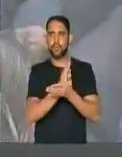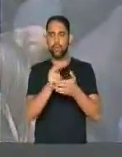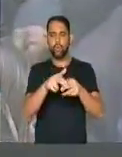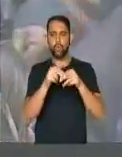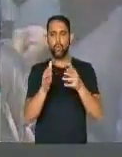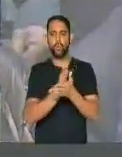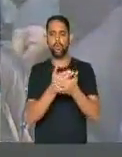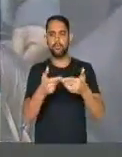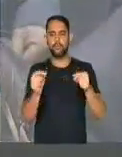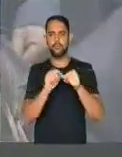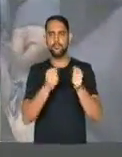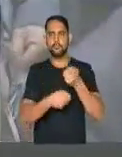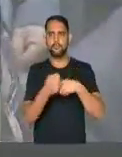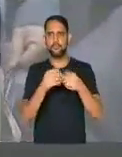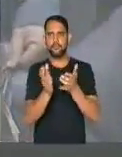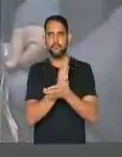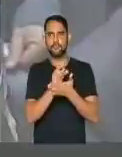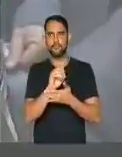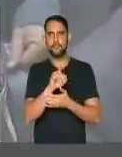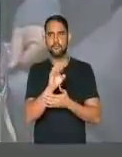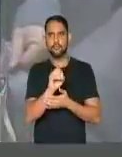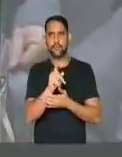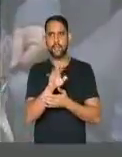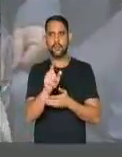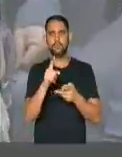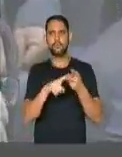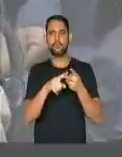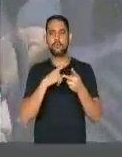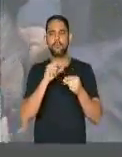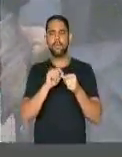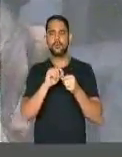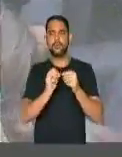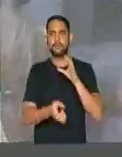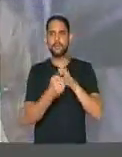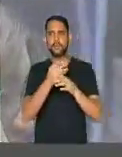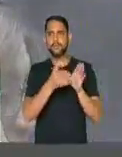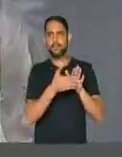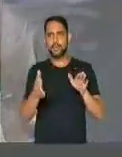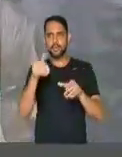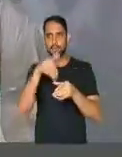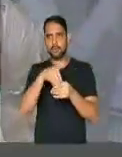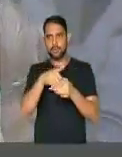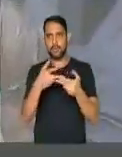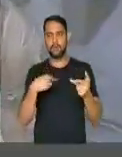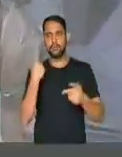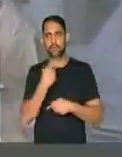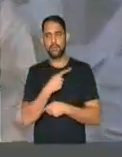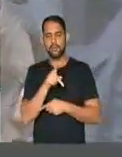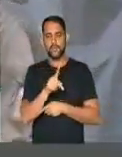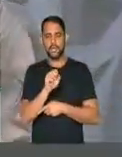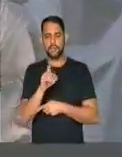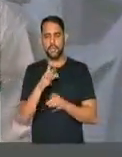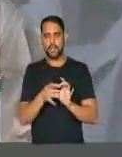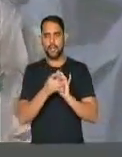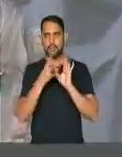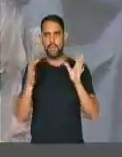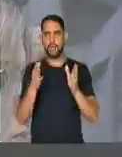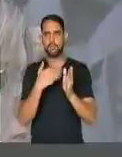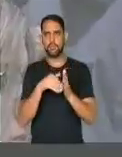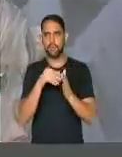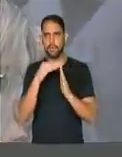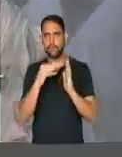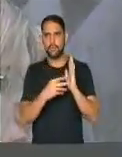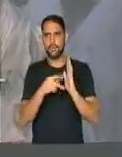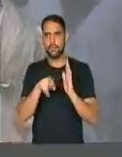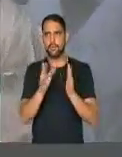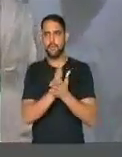e também a forma das coligações partidárias na feitura do processo eleitoral, nós do PSB liberamos quanto ao mérito